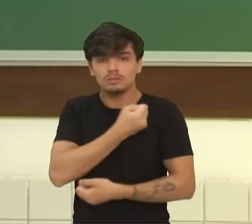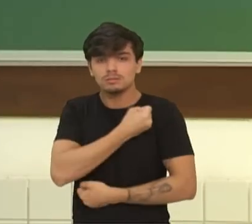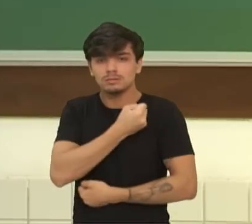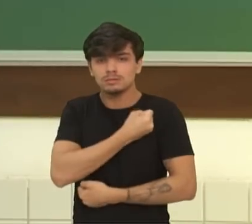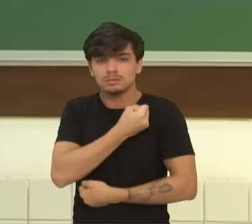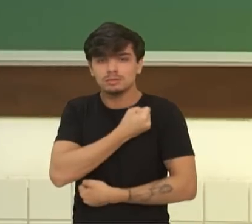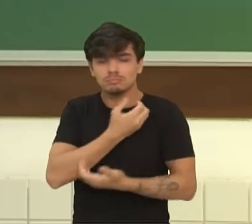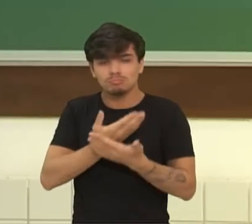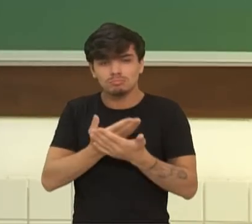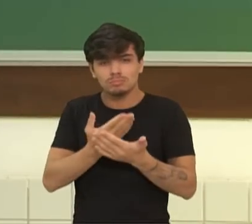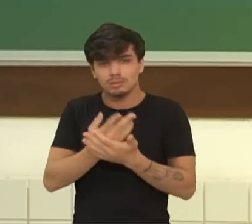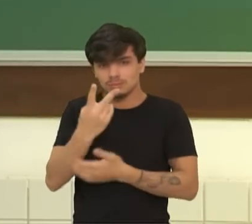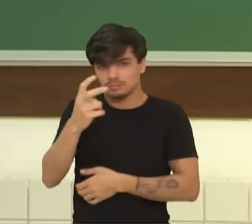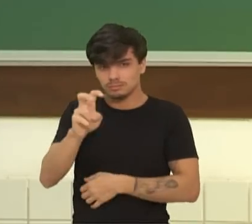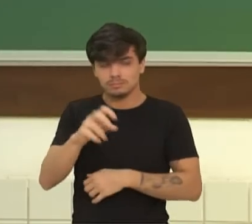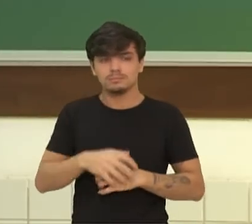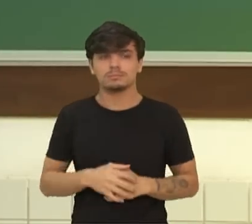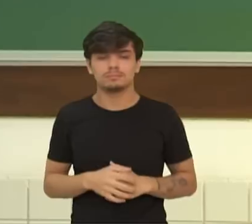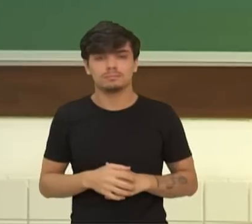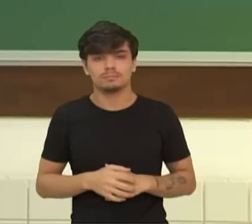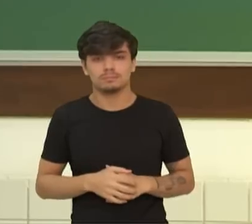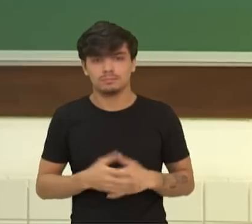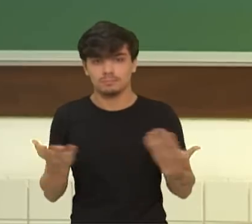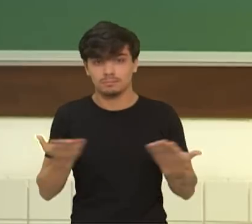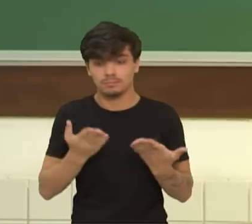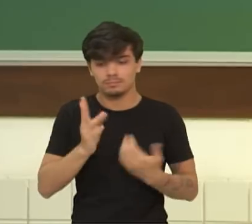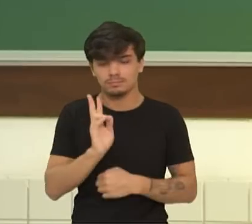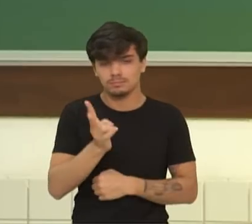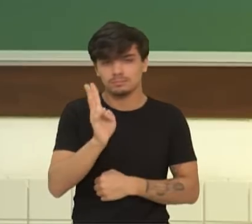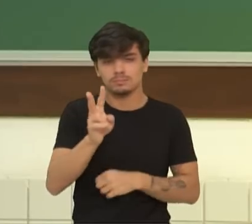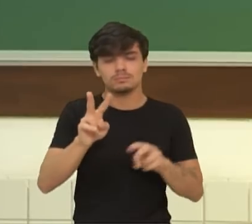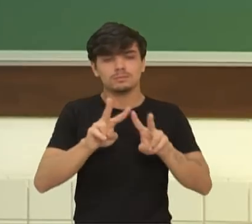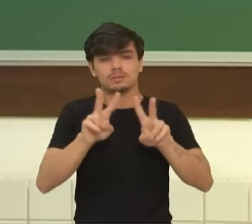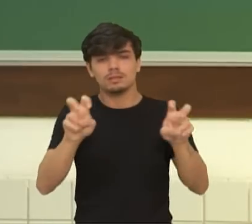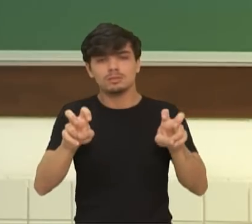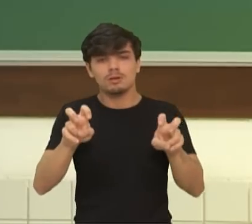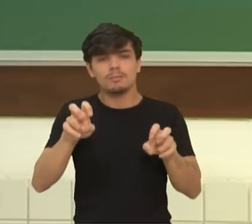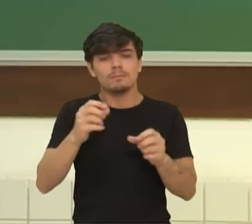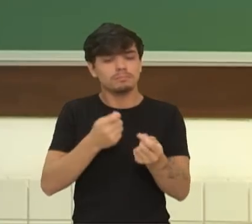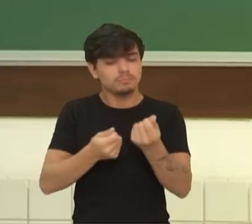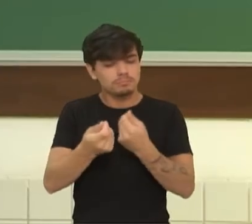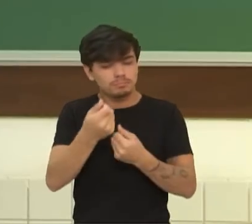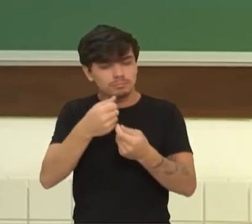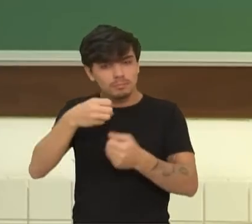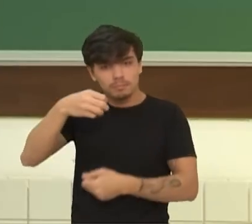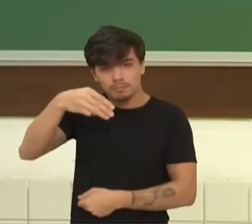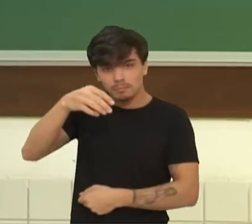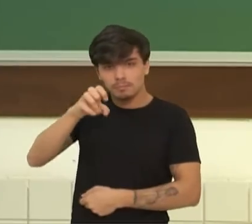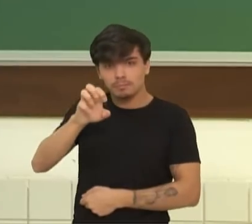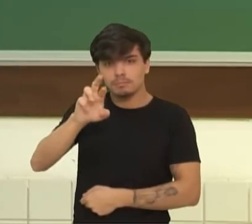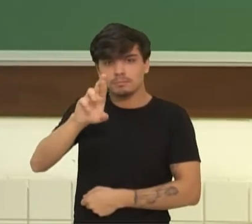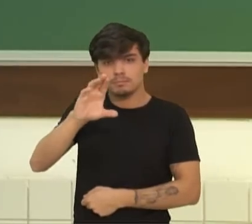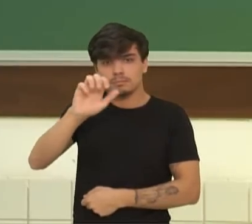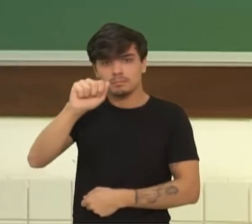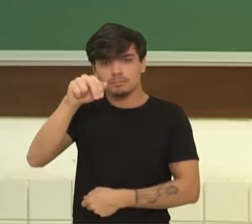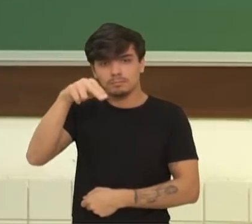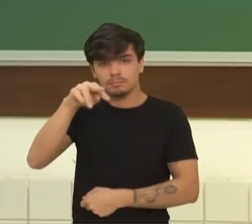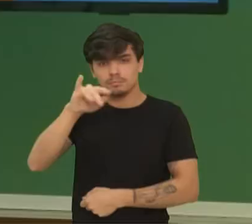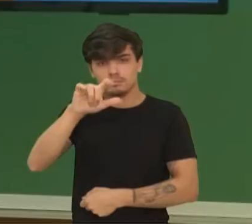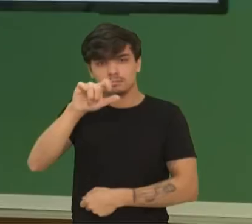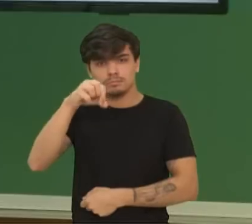número 25. Vamos continuar falando sobre o mercantilismo. Vamos lá? Vem comigo.